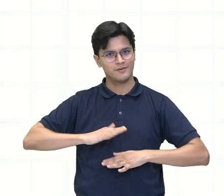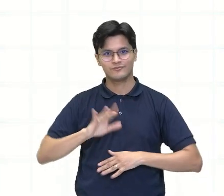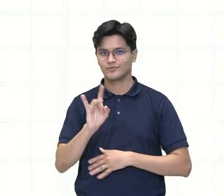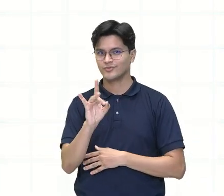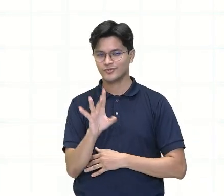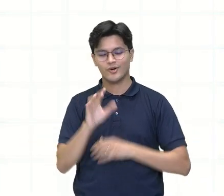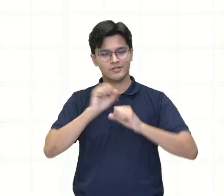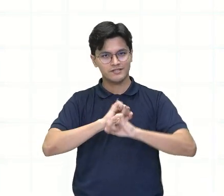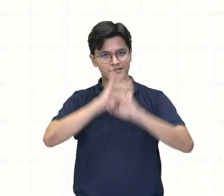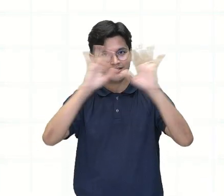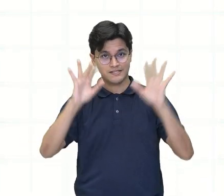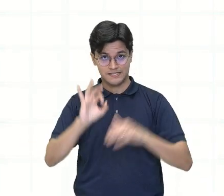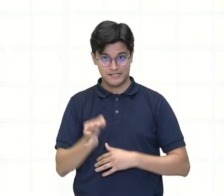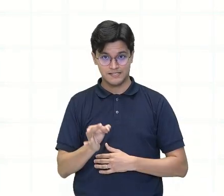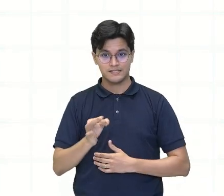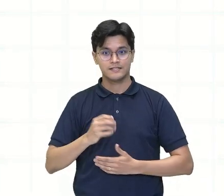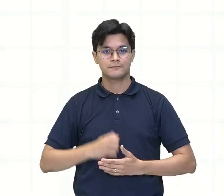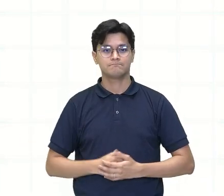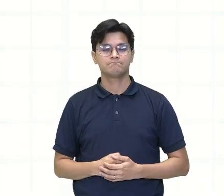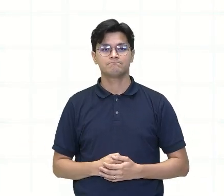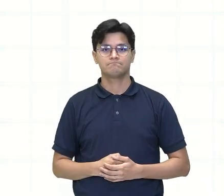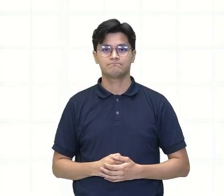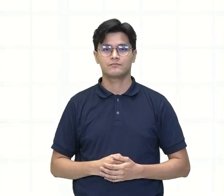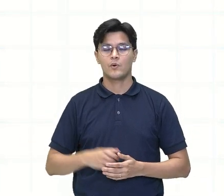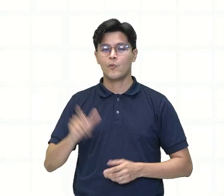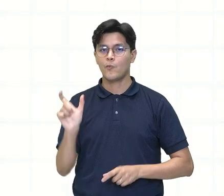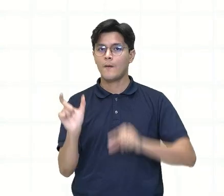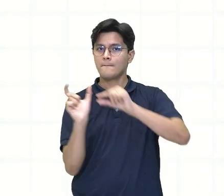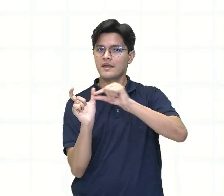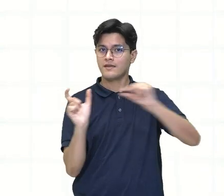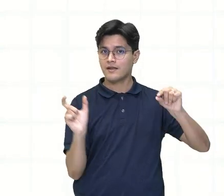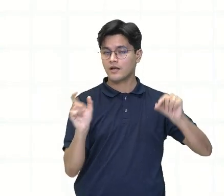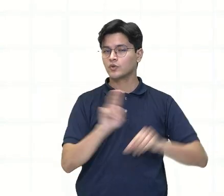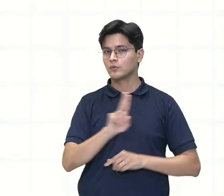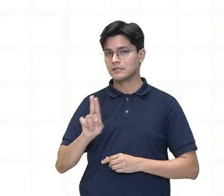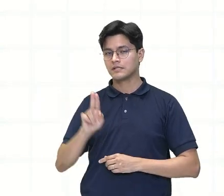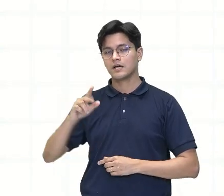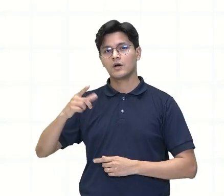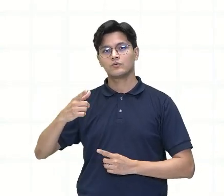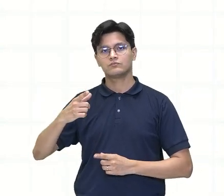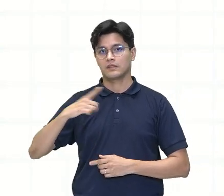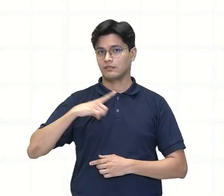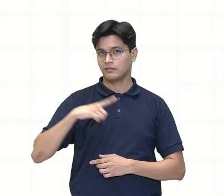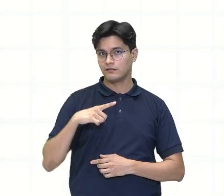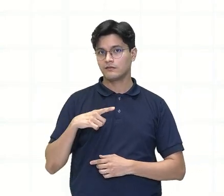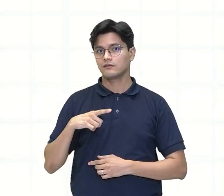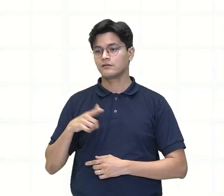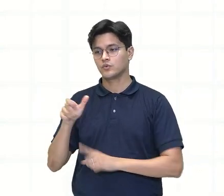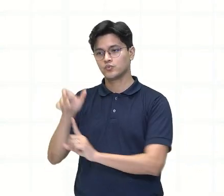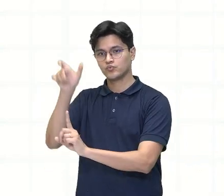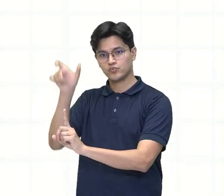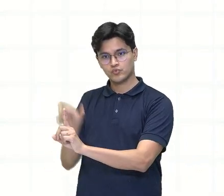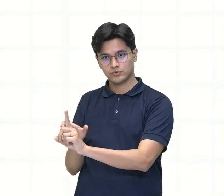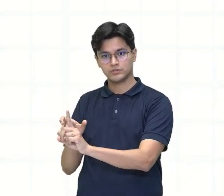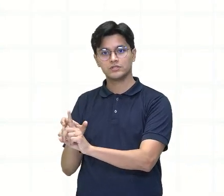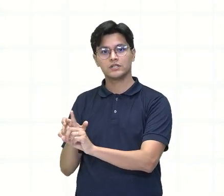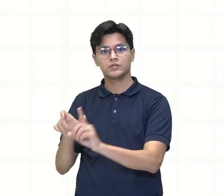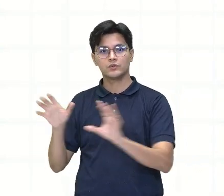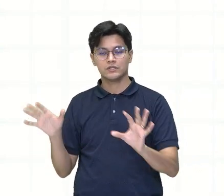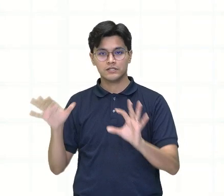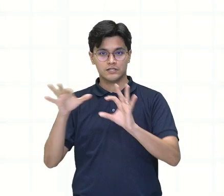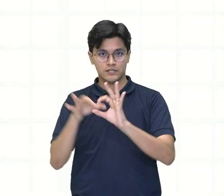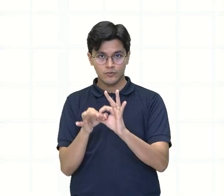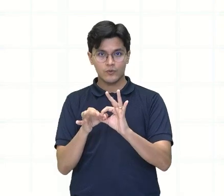predicado nominal eu tenho um sujeito que é ligado a um nome, que pode ser um substantivo, um adjetivo ou um pronome por